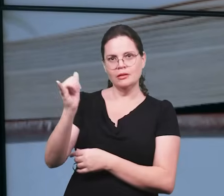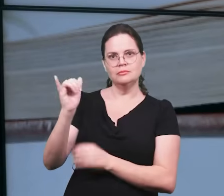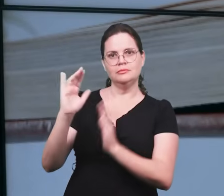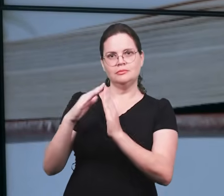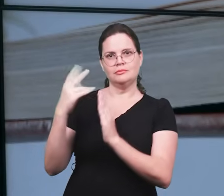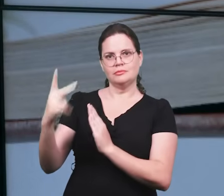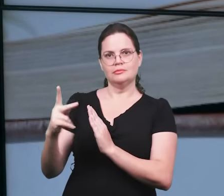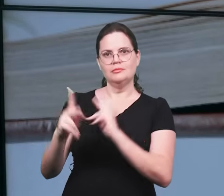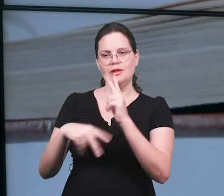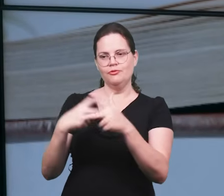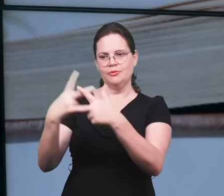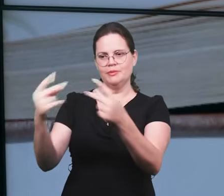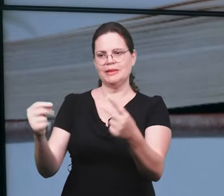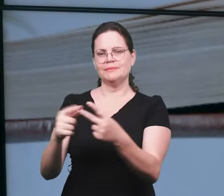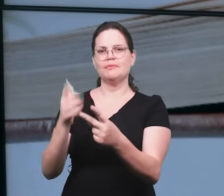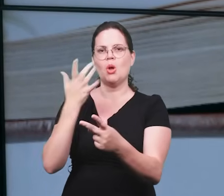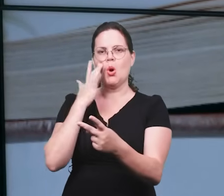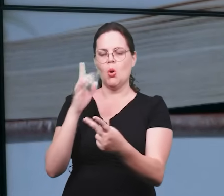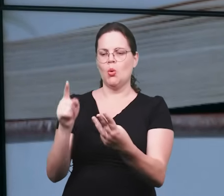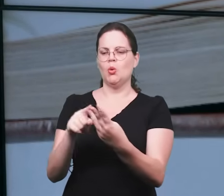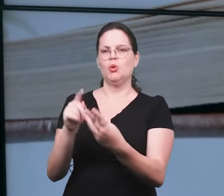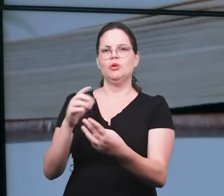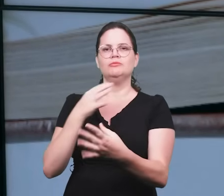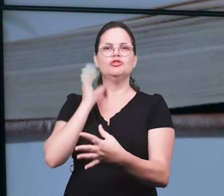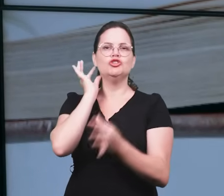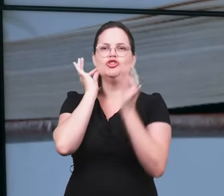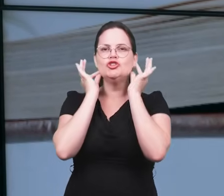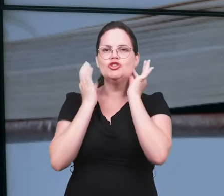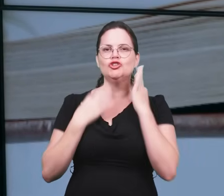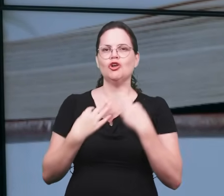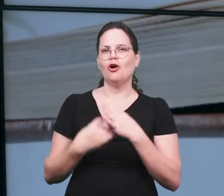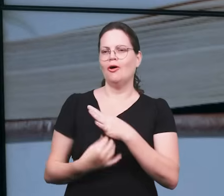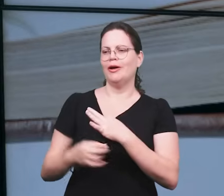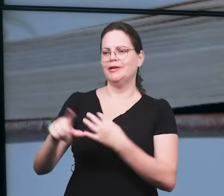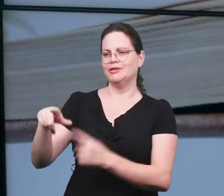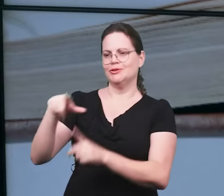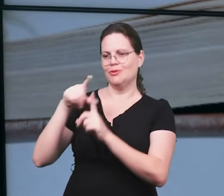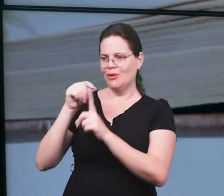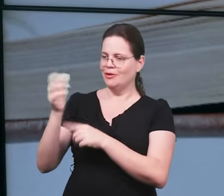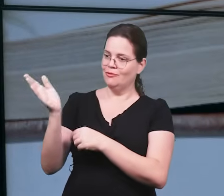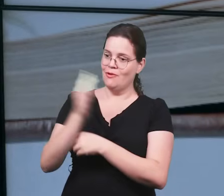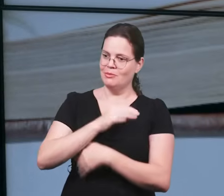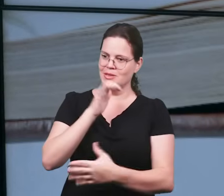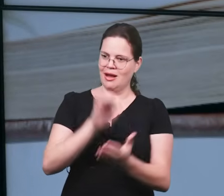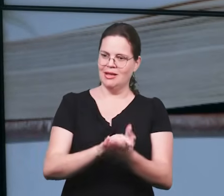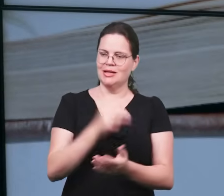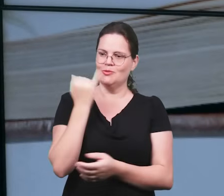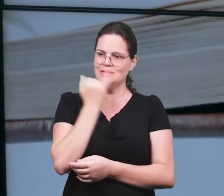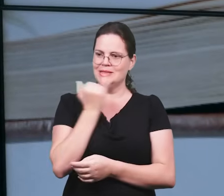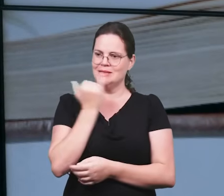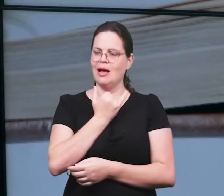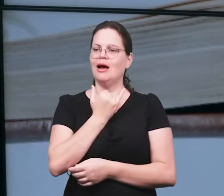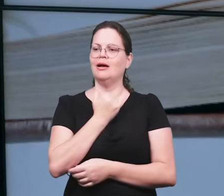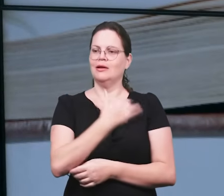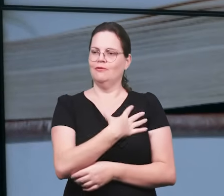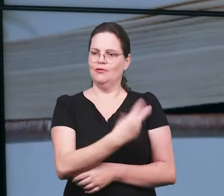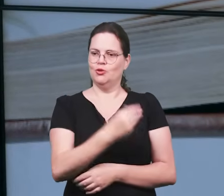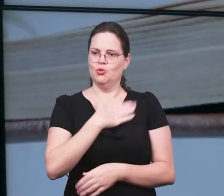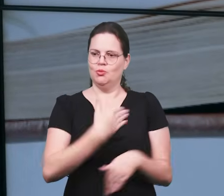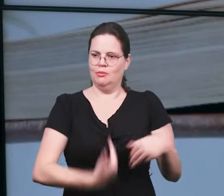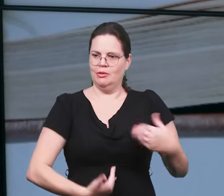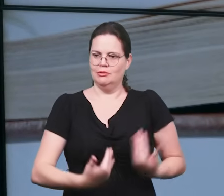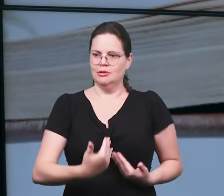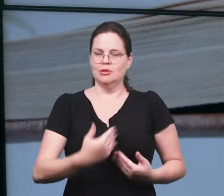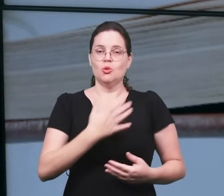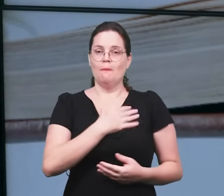presentes de ouro, joias, e foi escolhida ali a esposa, né? E ela era de tanta iniciativa que